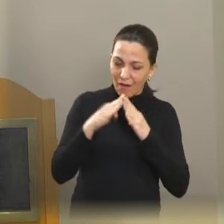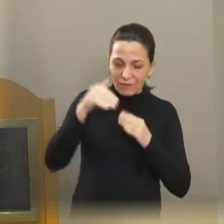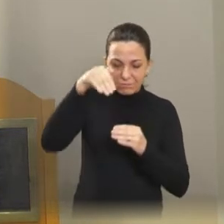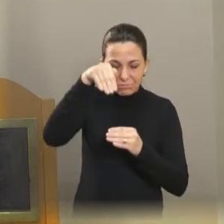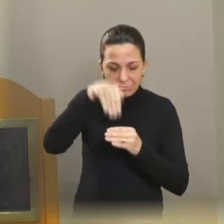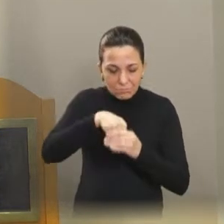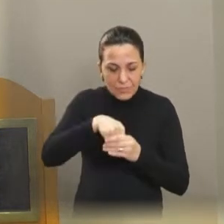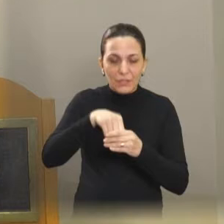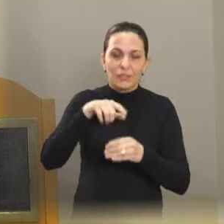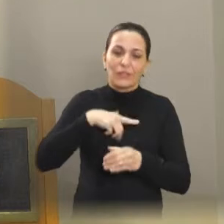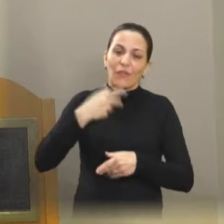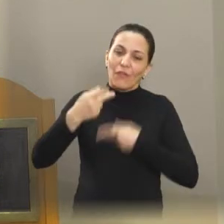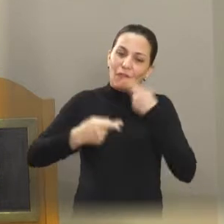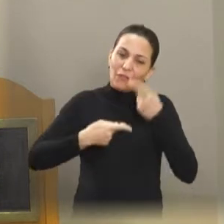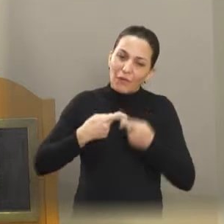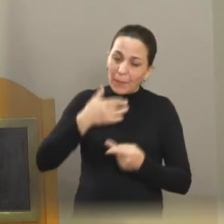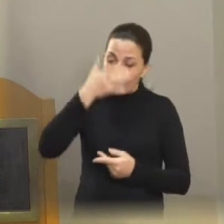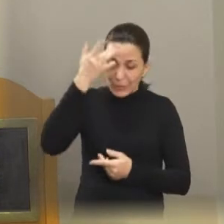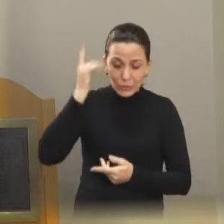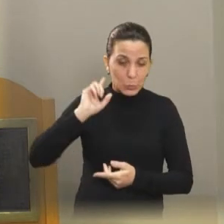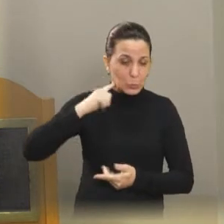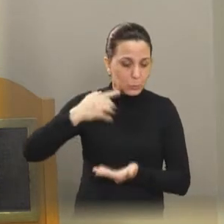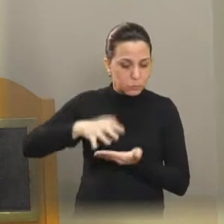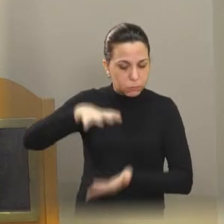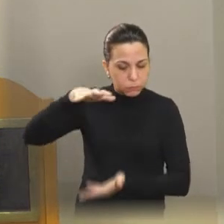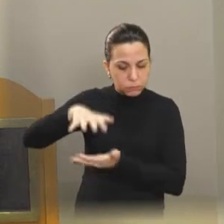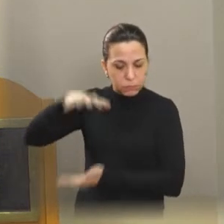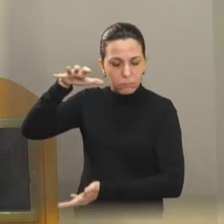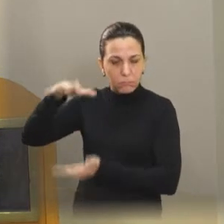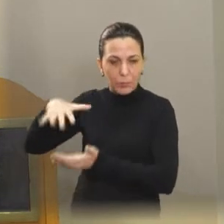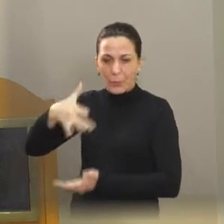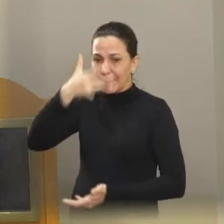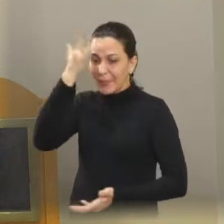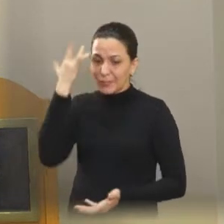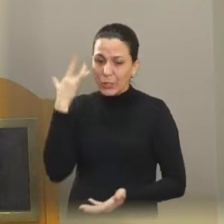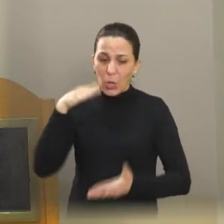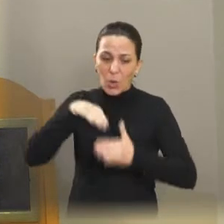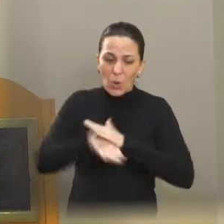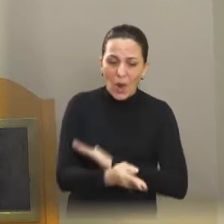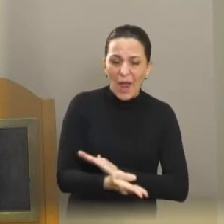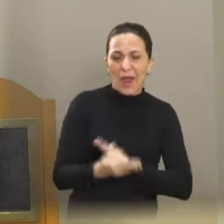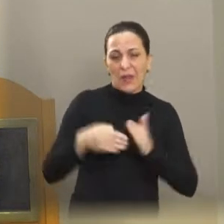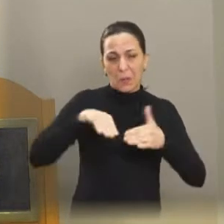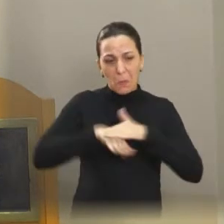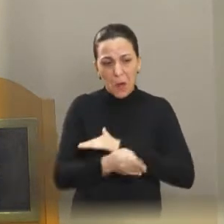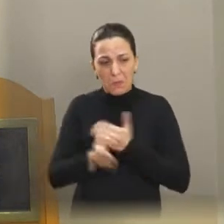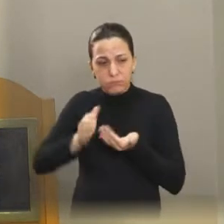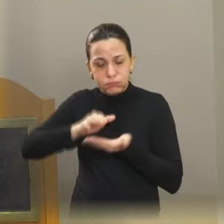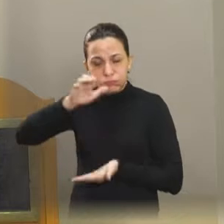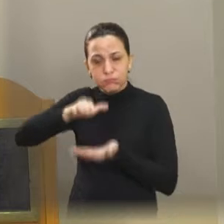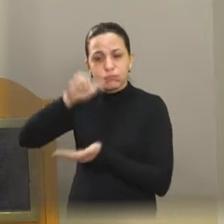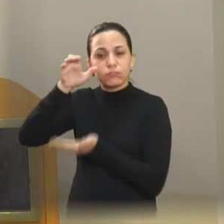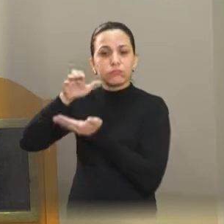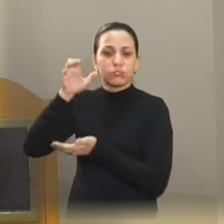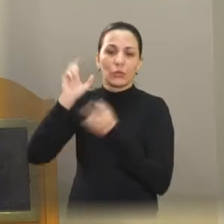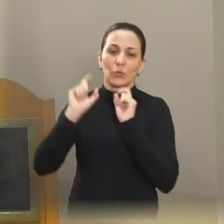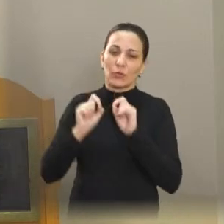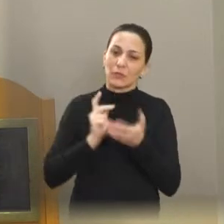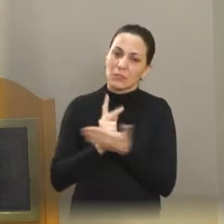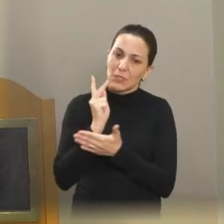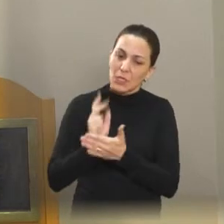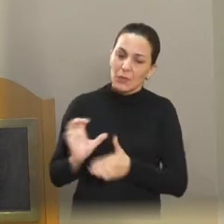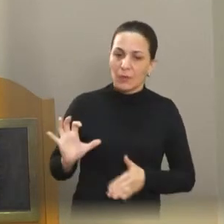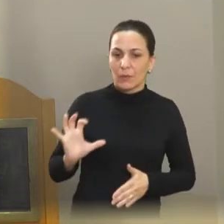isso sempre fala que o pessoal joga entulho acumulador de e vai como lá no coisa vai deixando lá isso tá